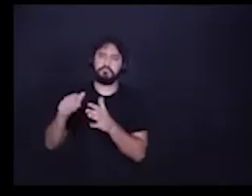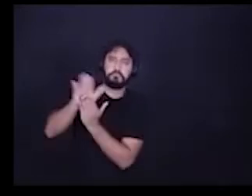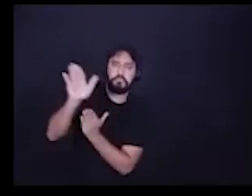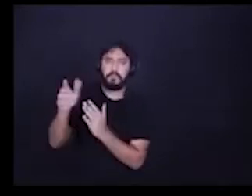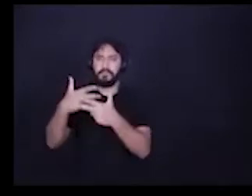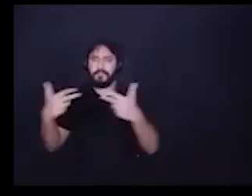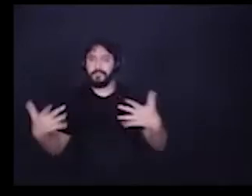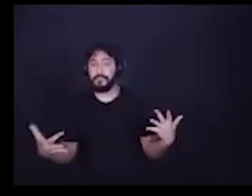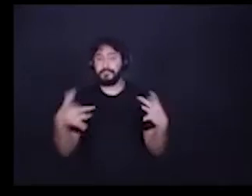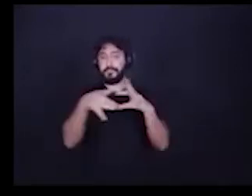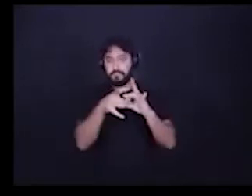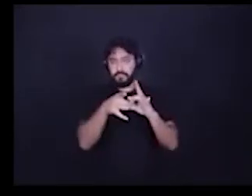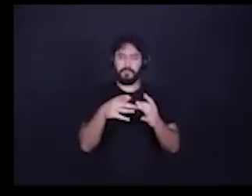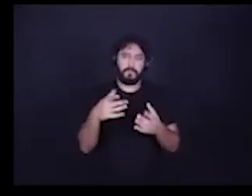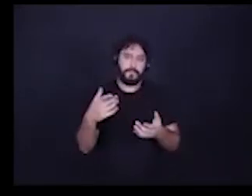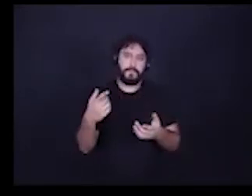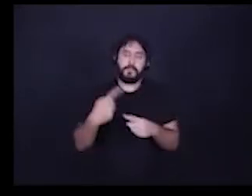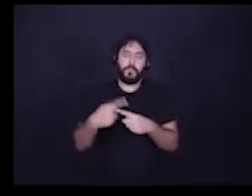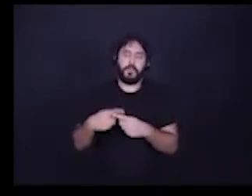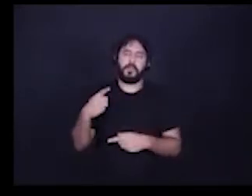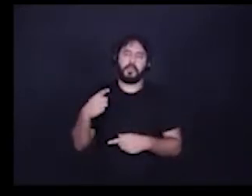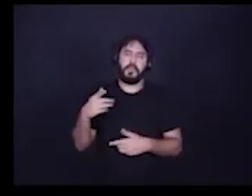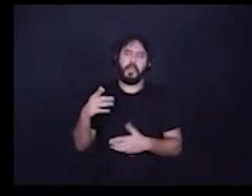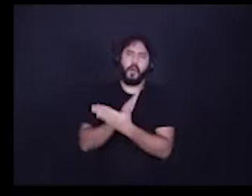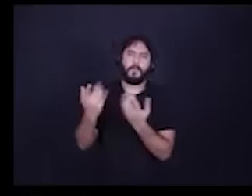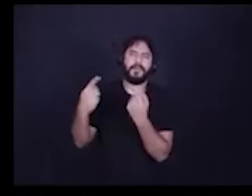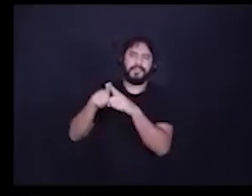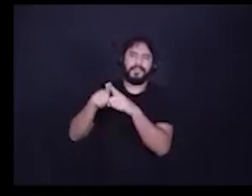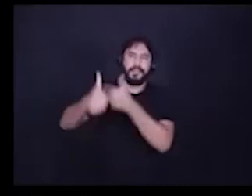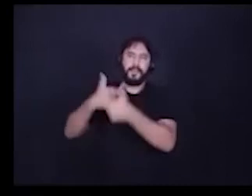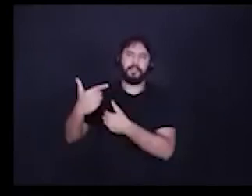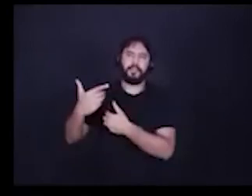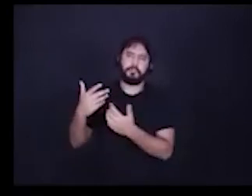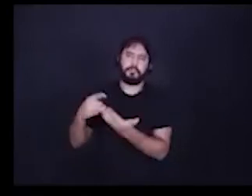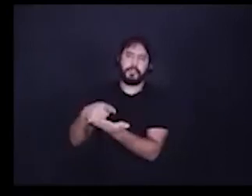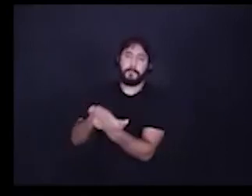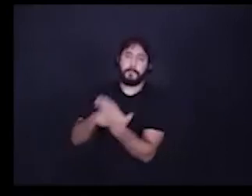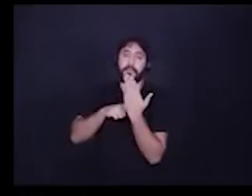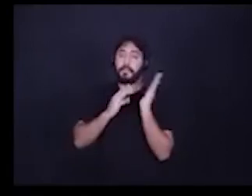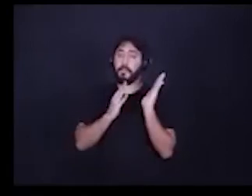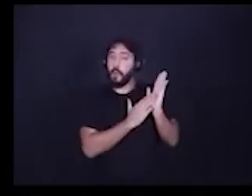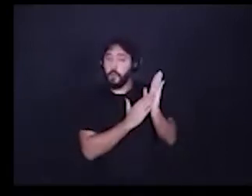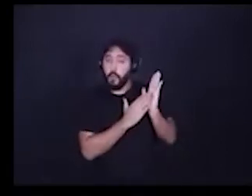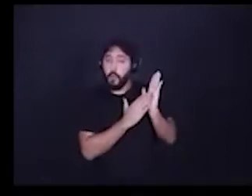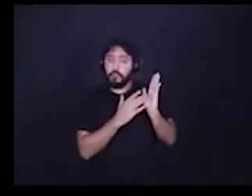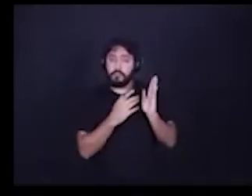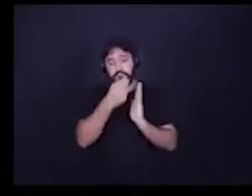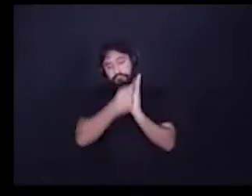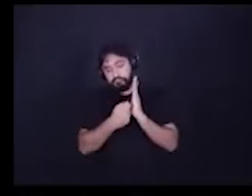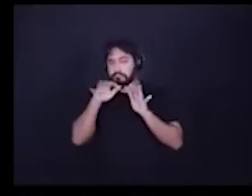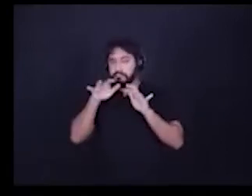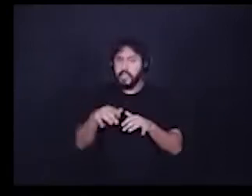e parceiros de trabalho propõem para mim o desenvolvimento de publicações, nas quais eu atuo não só dando a forma visual, mas